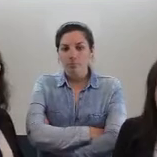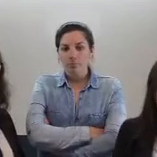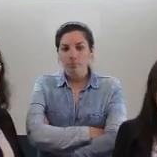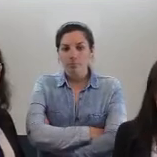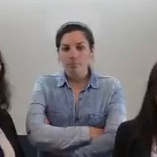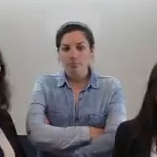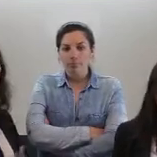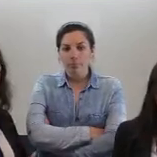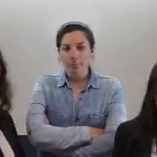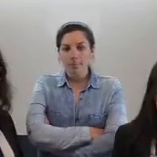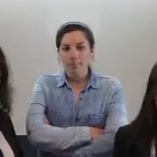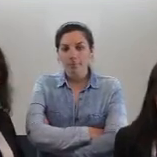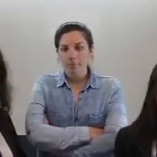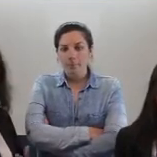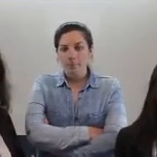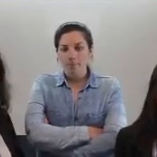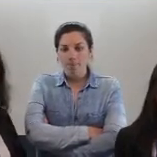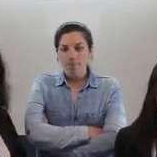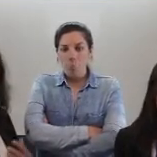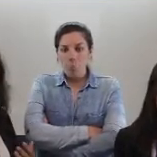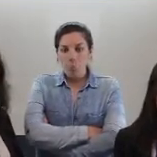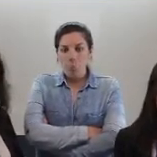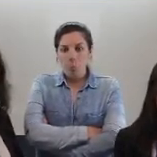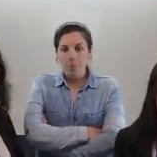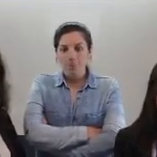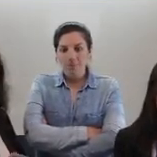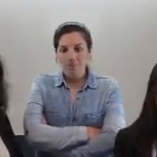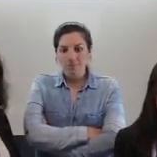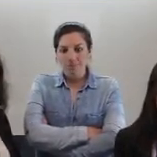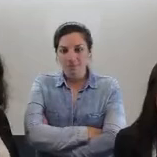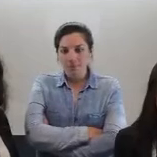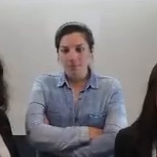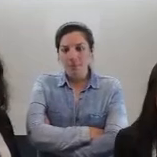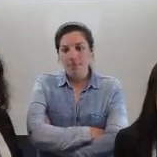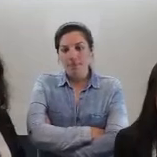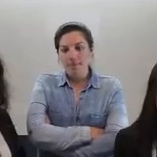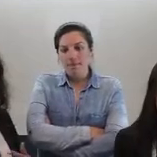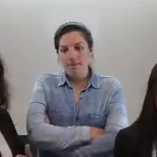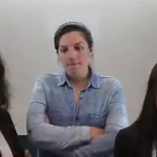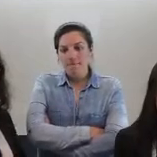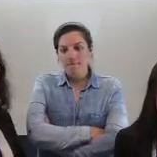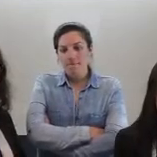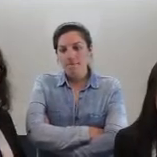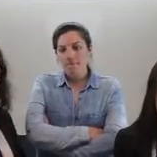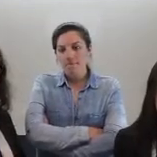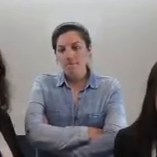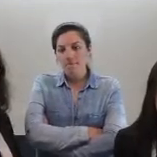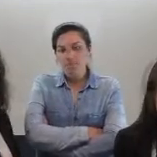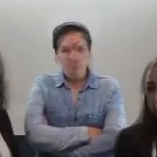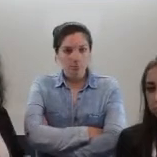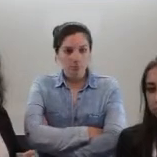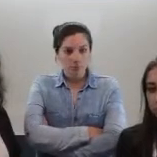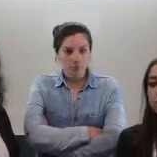também, gente, que tem acesso bastante, assim, que os alunos gostam muito, que a interface é muito fácil, é o é o da